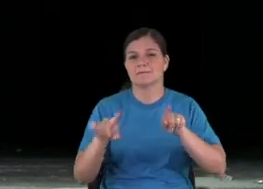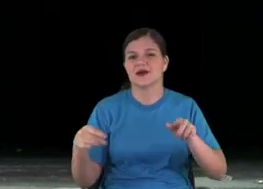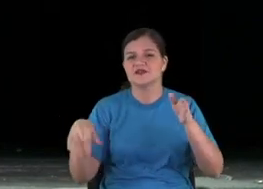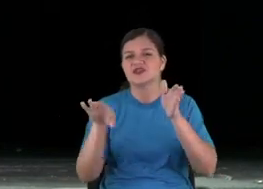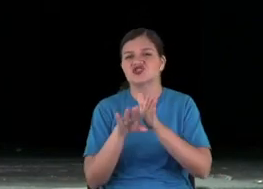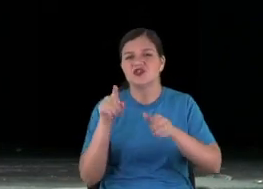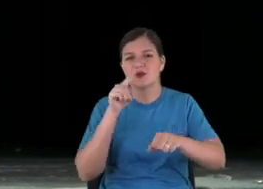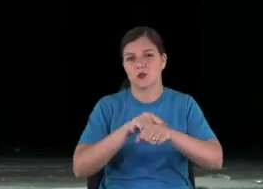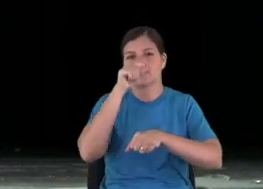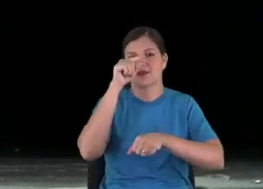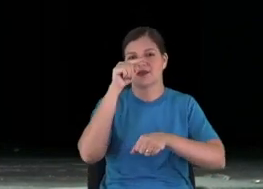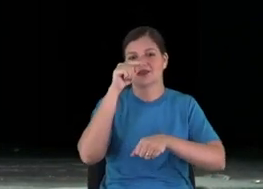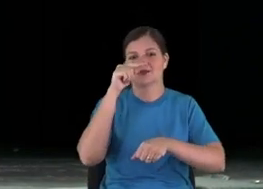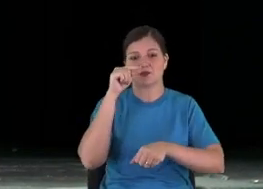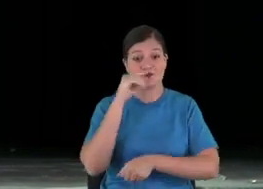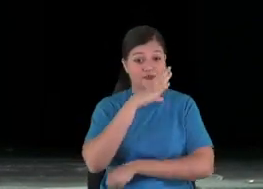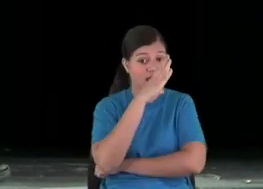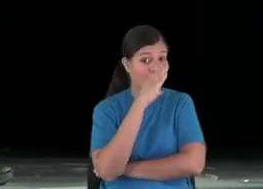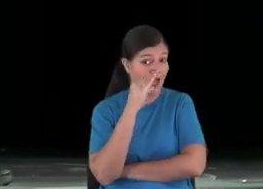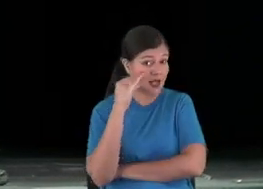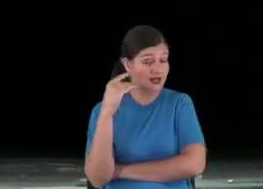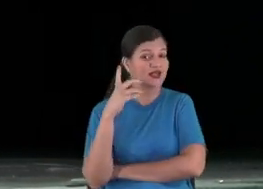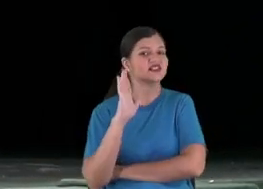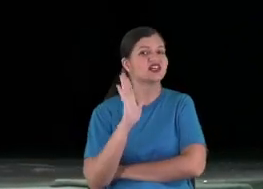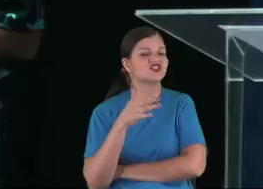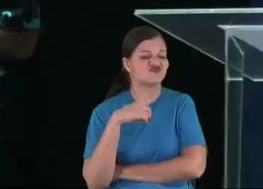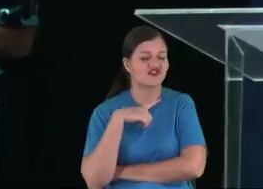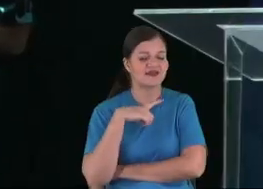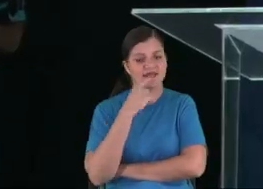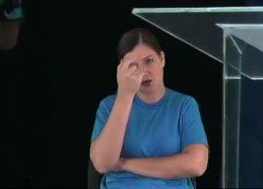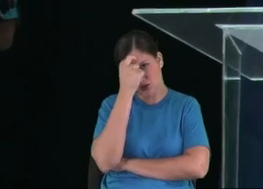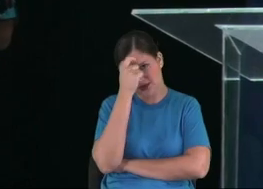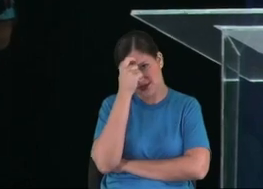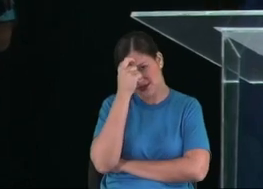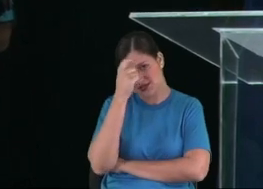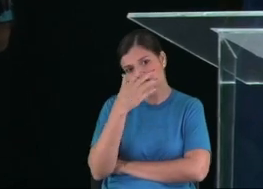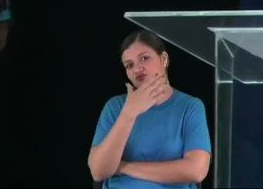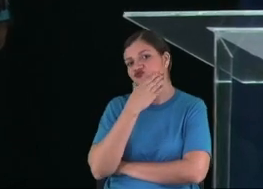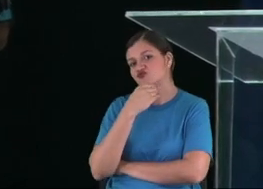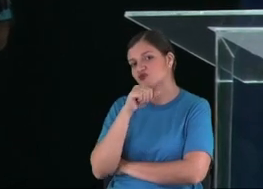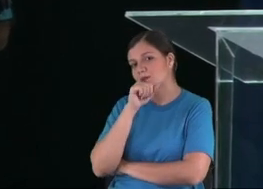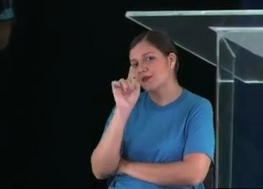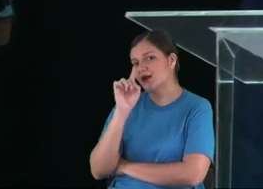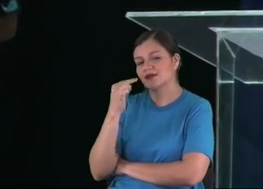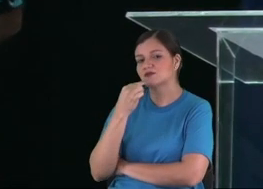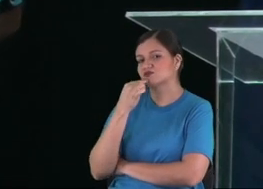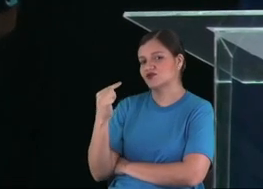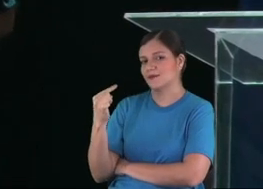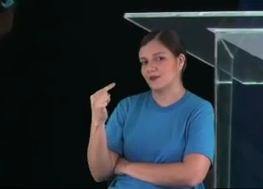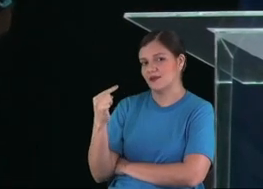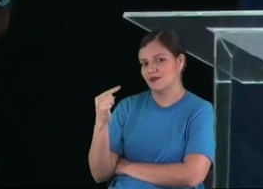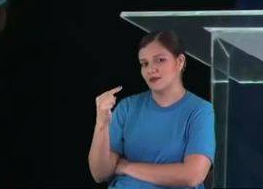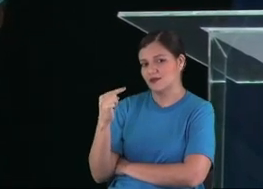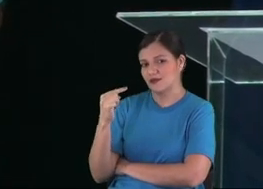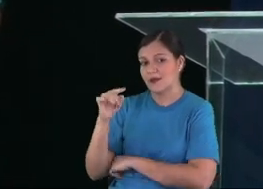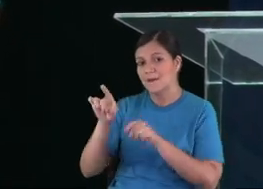quando a criança tem consciência de que você não está por perto. A criança